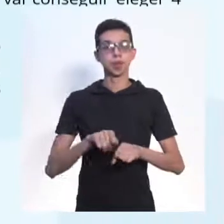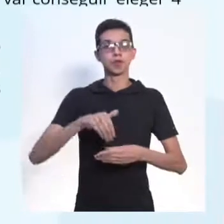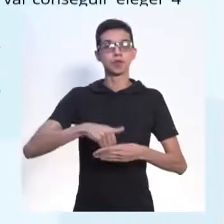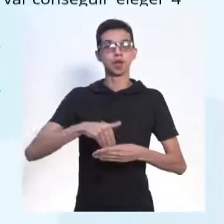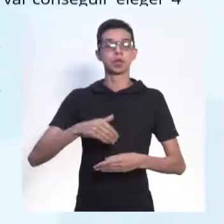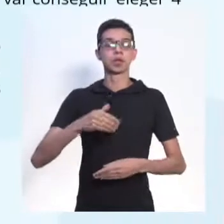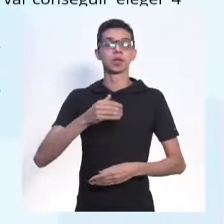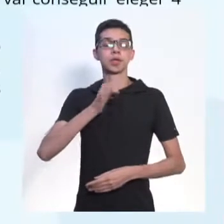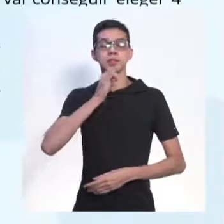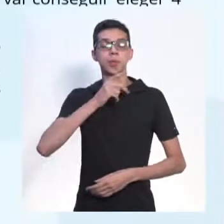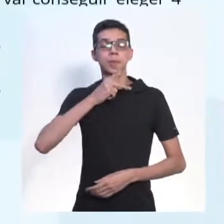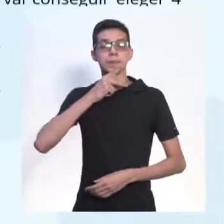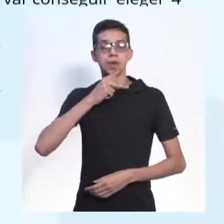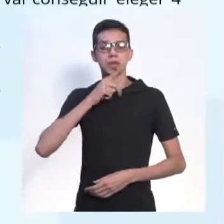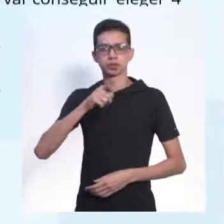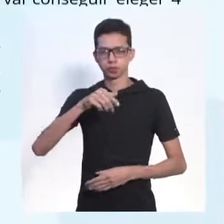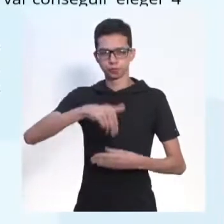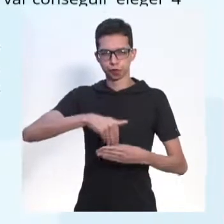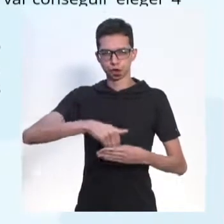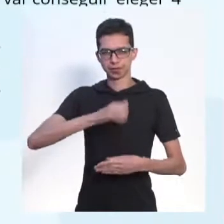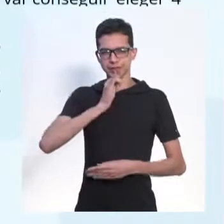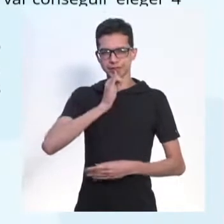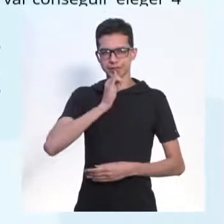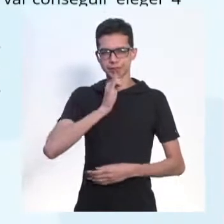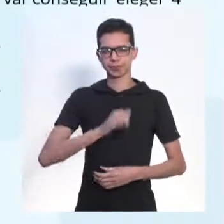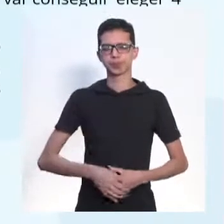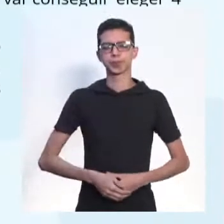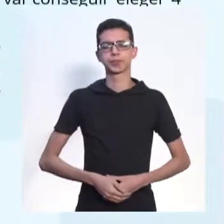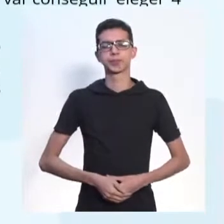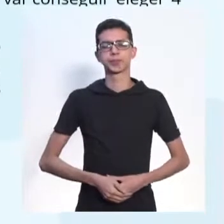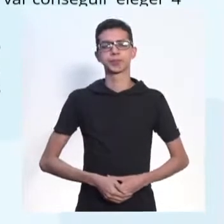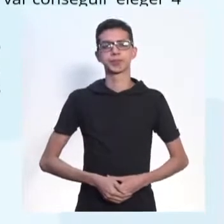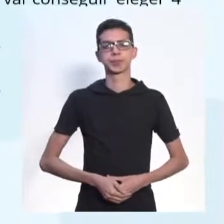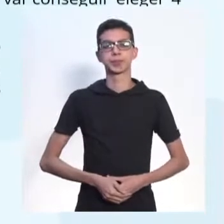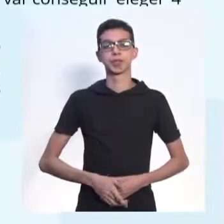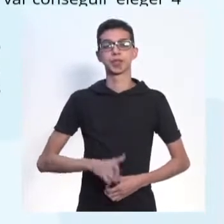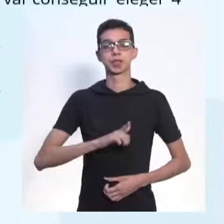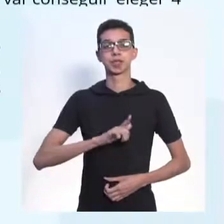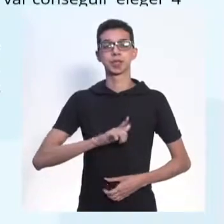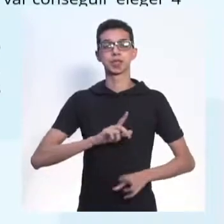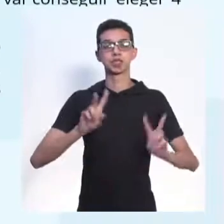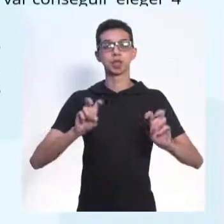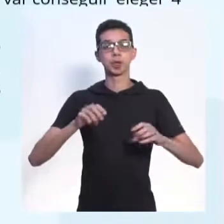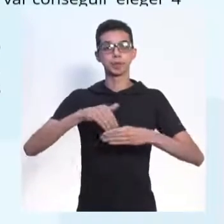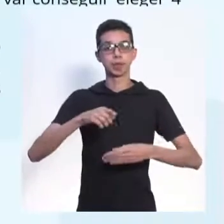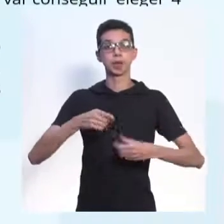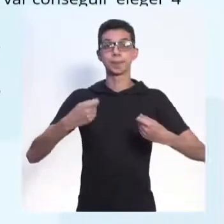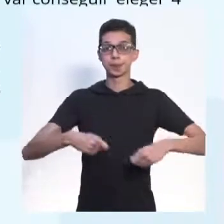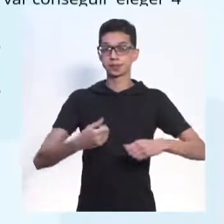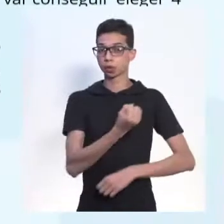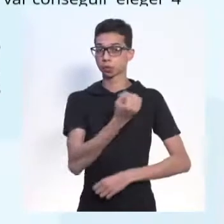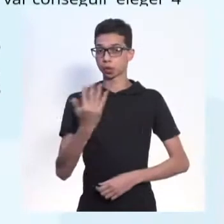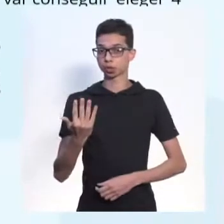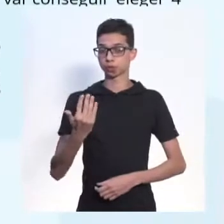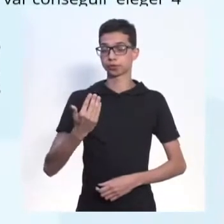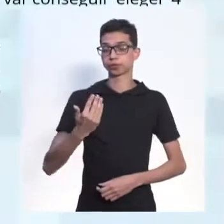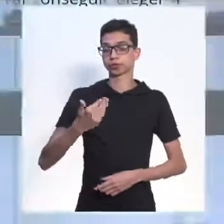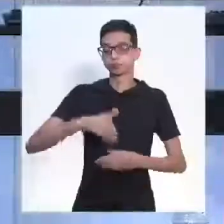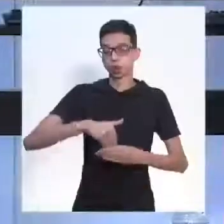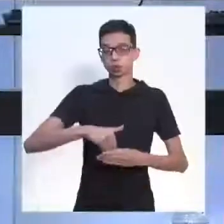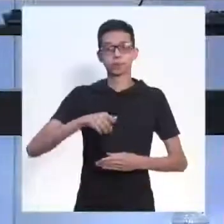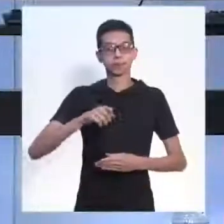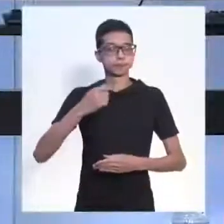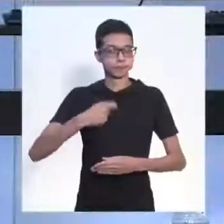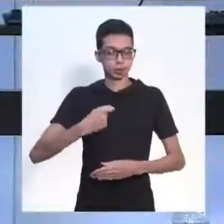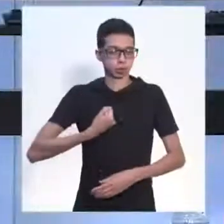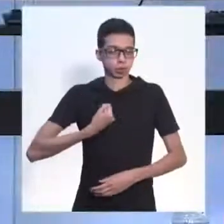então se você vota em um determinado tem um quociente eleitoral que você precisa de X voltas E você e o